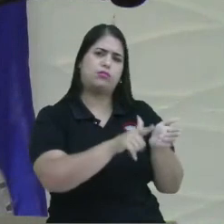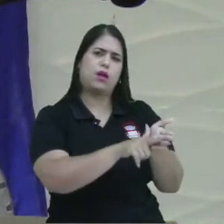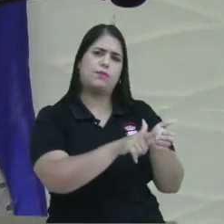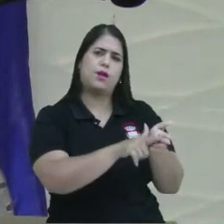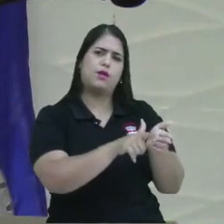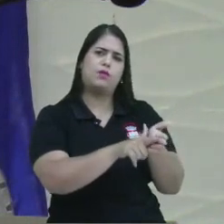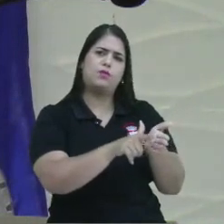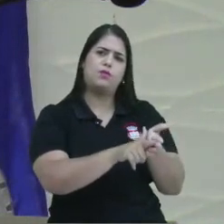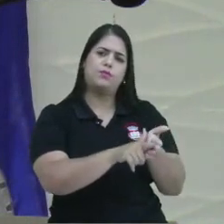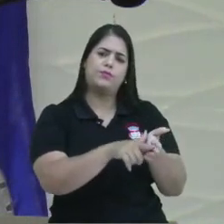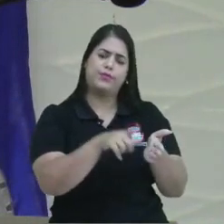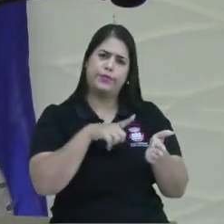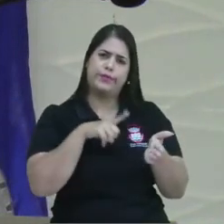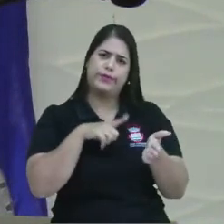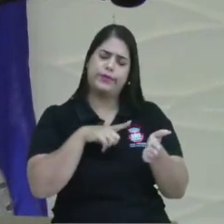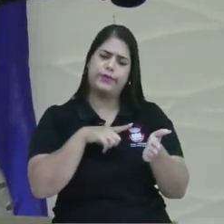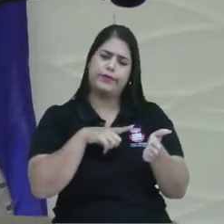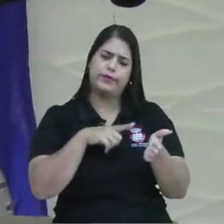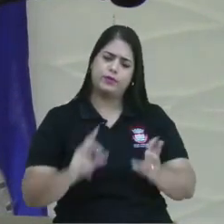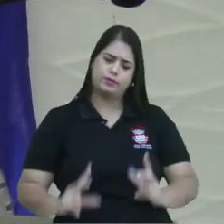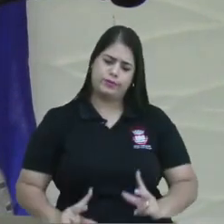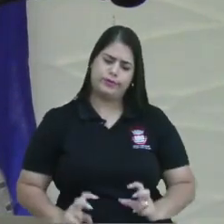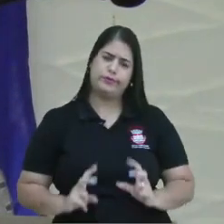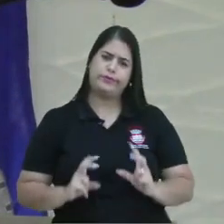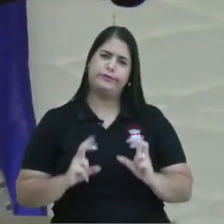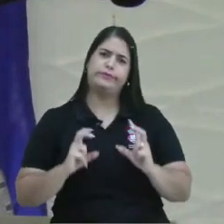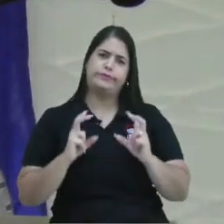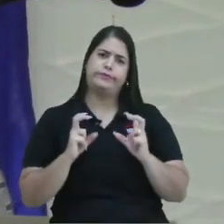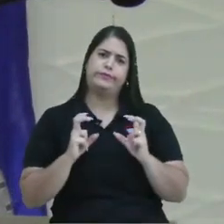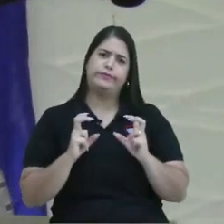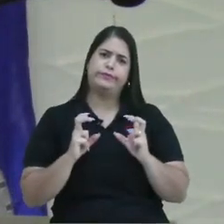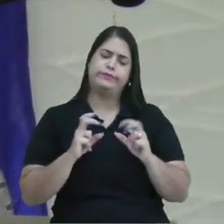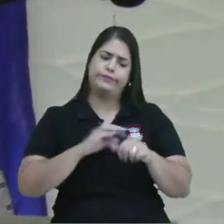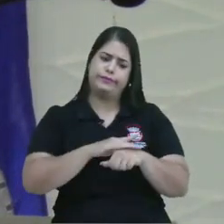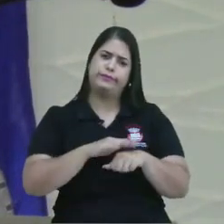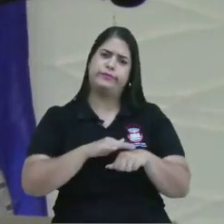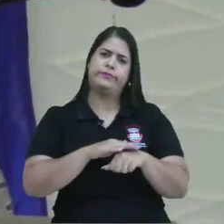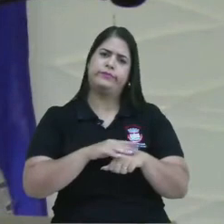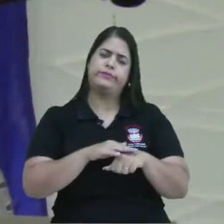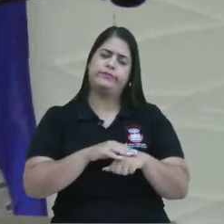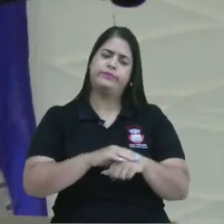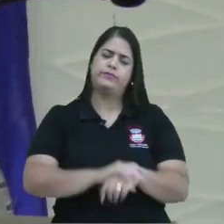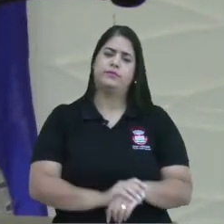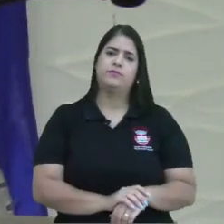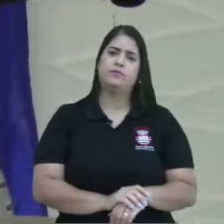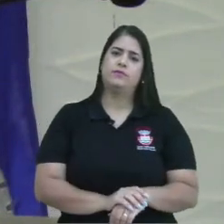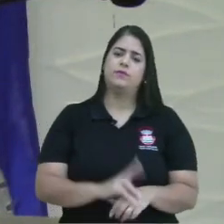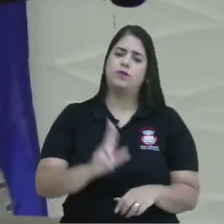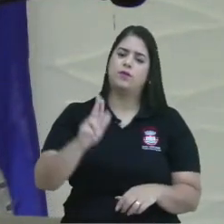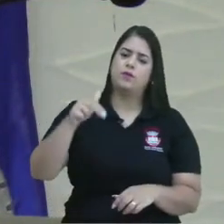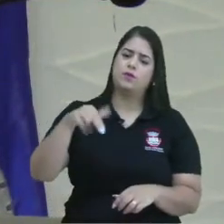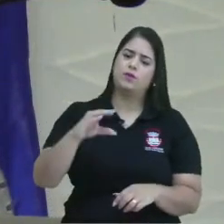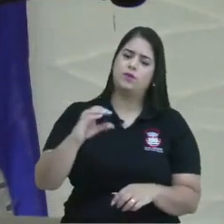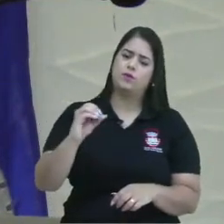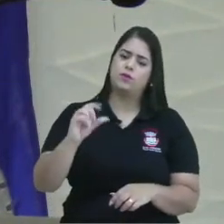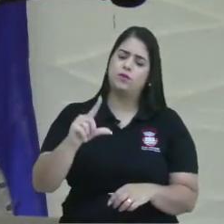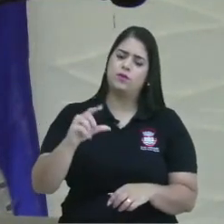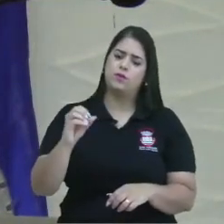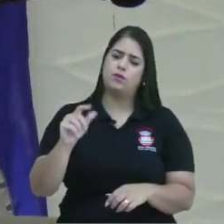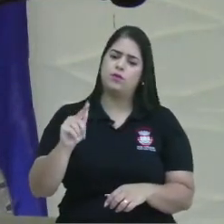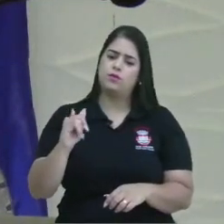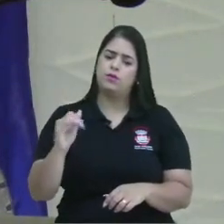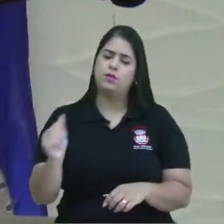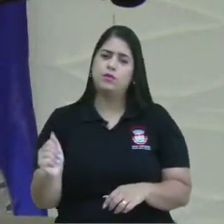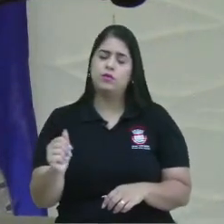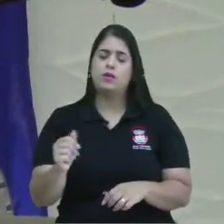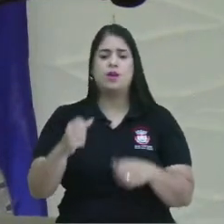faz o tratamento de oncologia, de câncer, né? Mais popular, que o pessoal conhece mais assim, para que